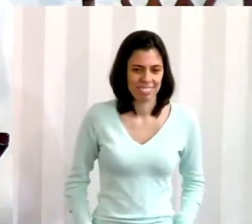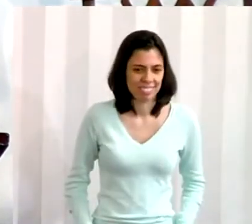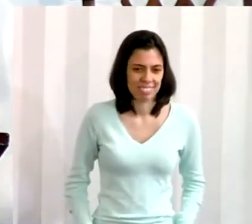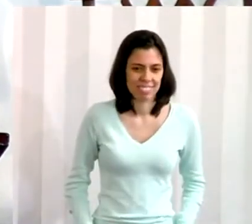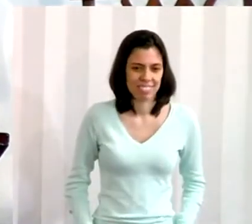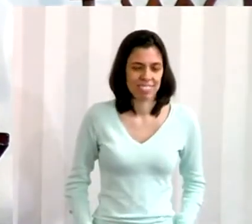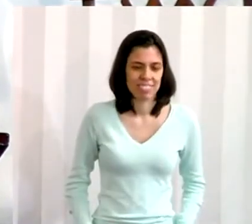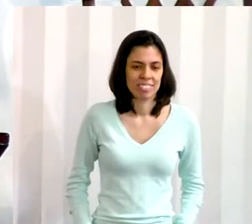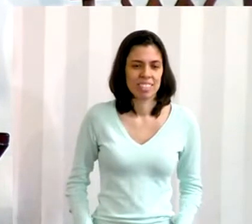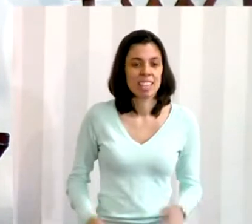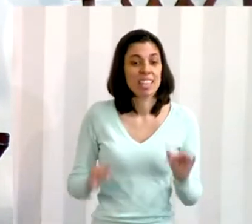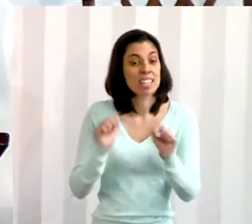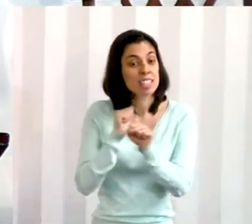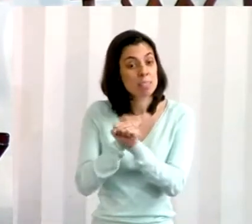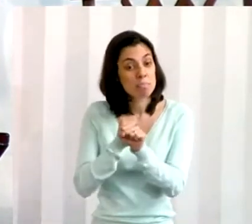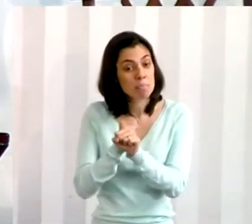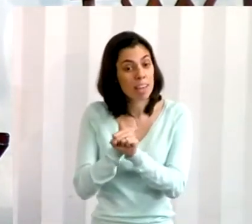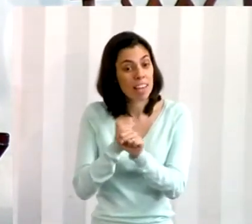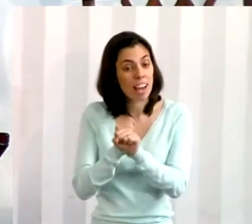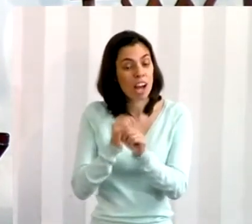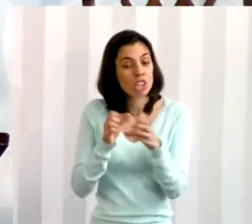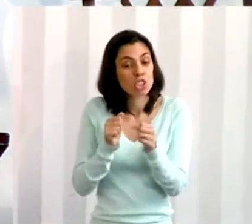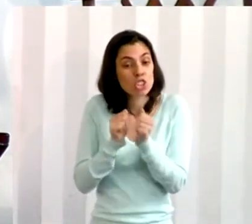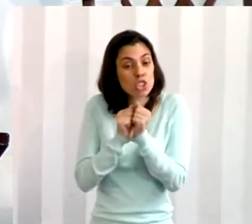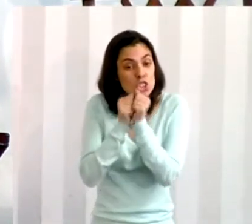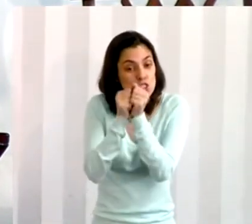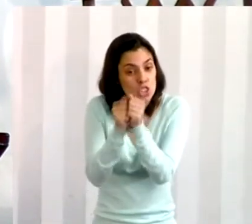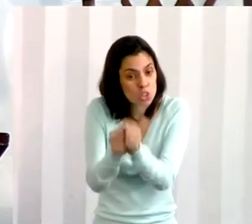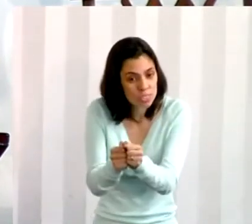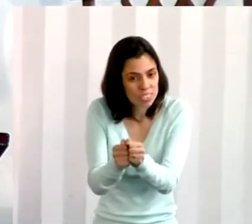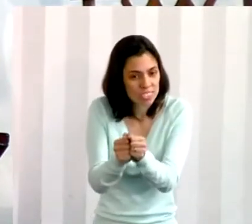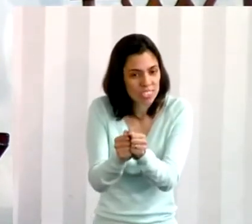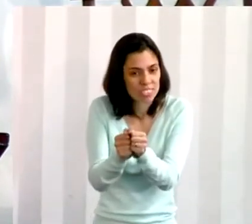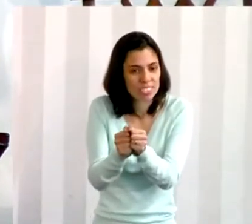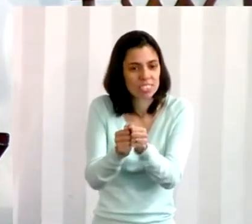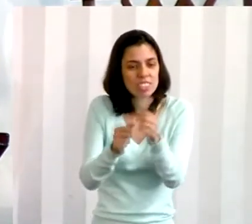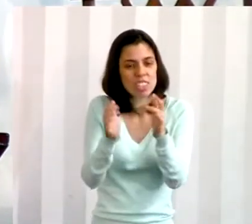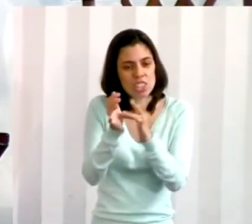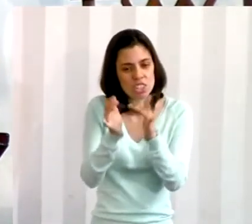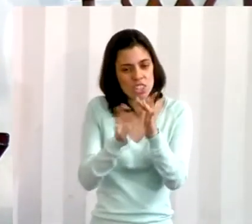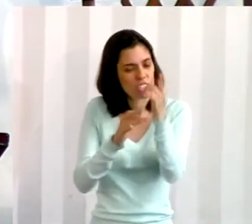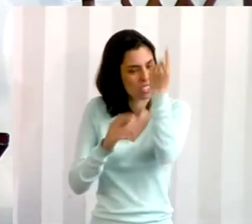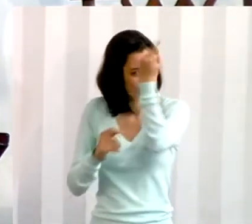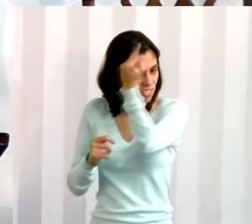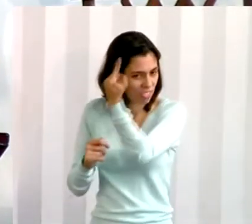de glória, que então é para todos nós. Deixa eu falar uma última coisa.